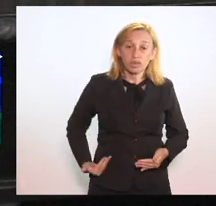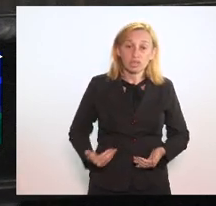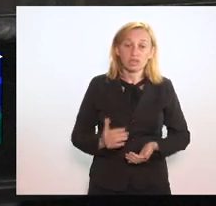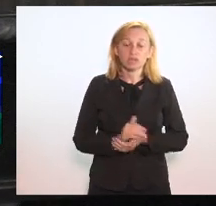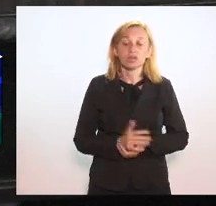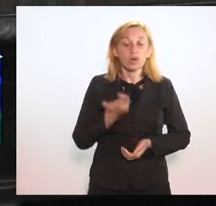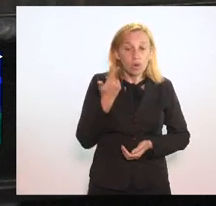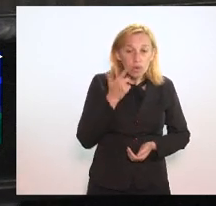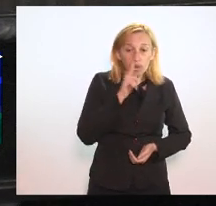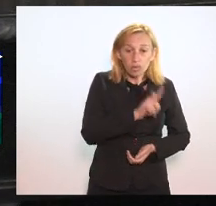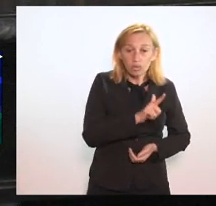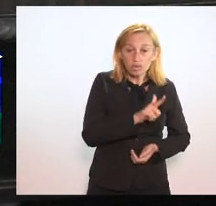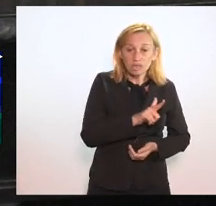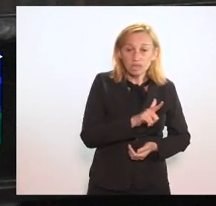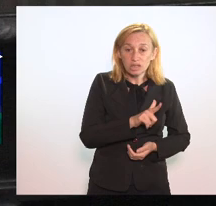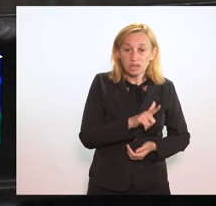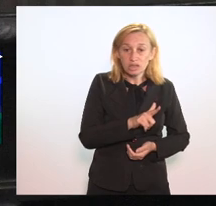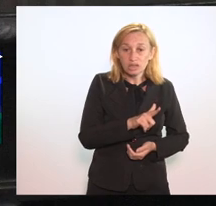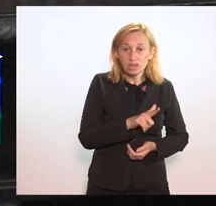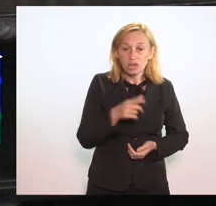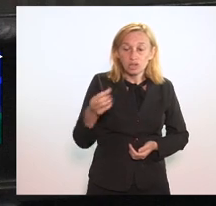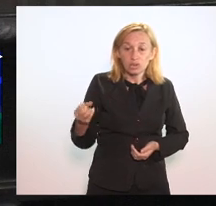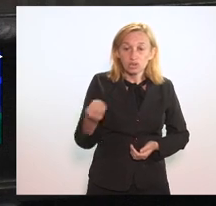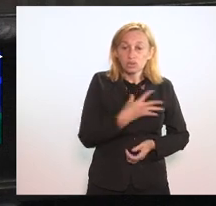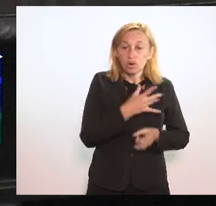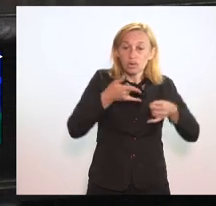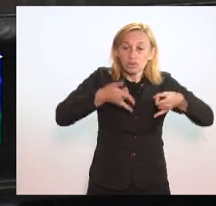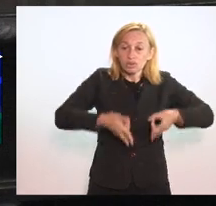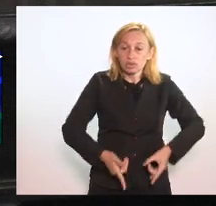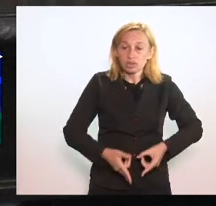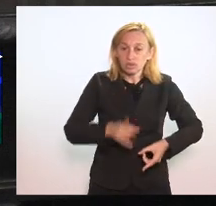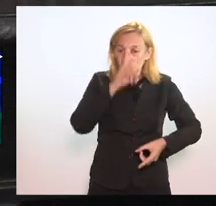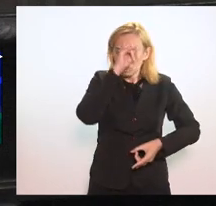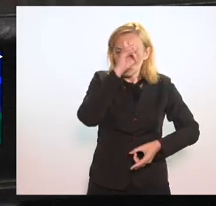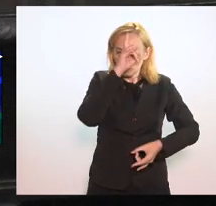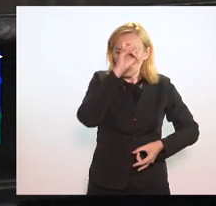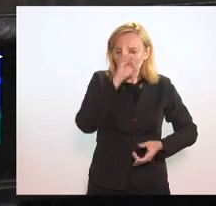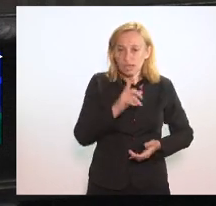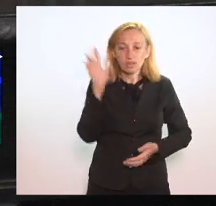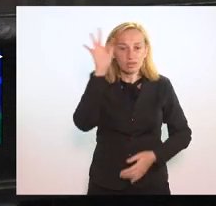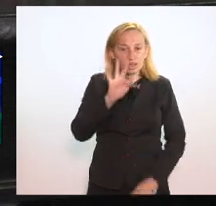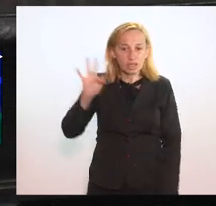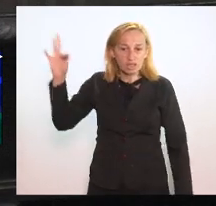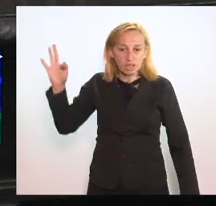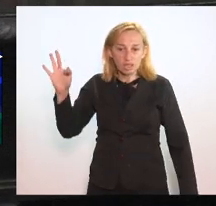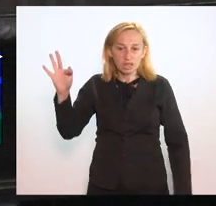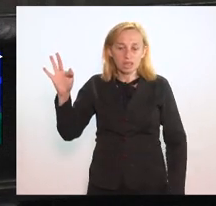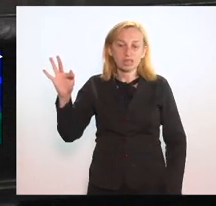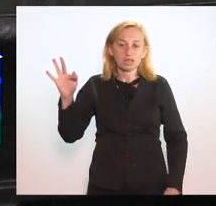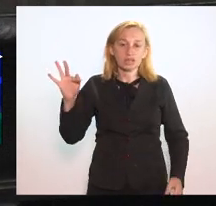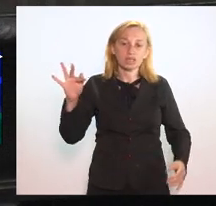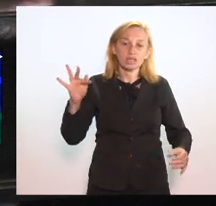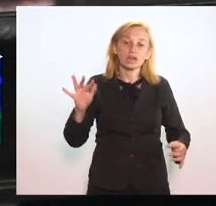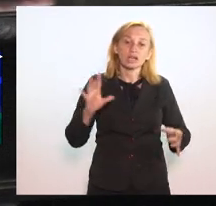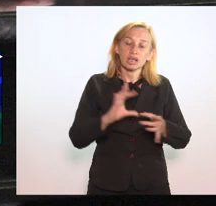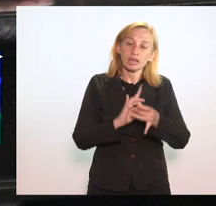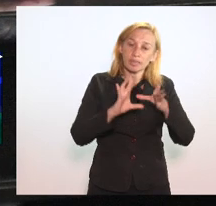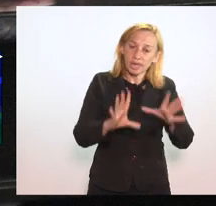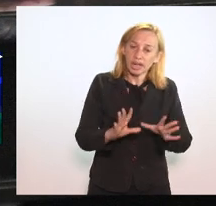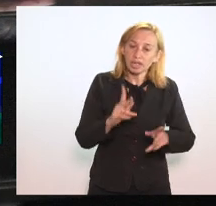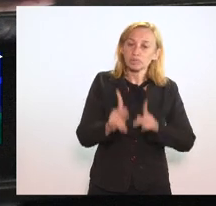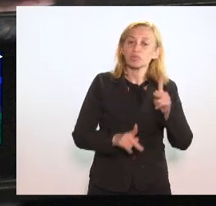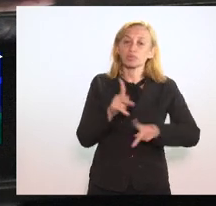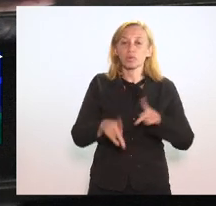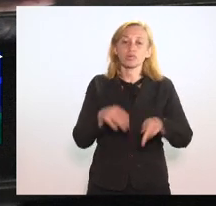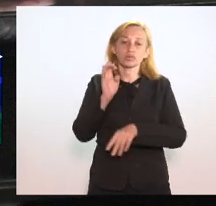conseguiu trazer novos leitos dos hospitais federais que estejam disponíveis para a população